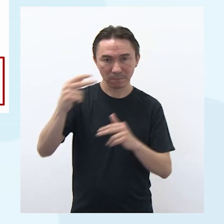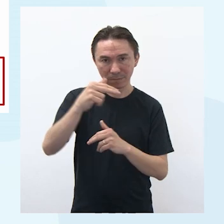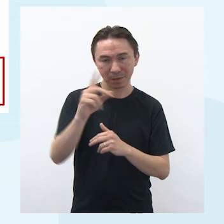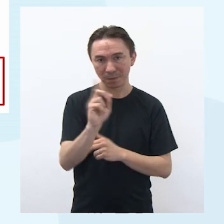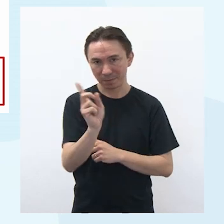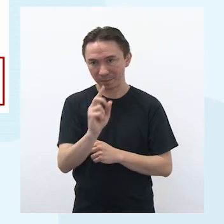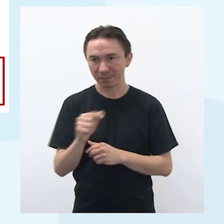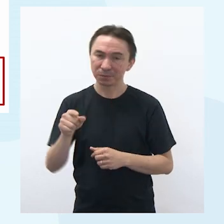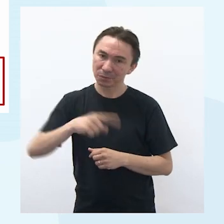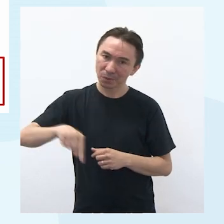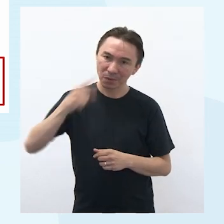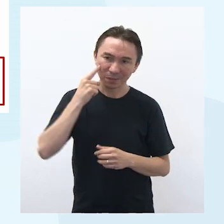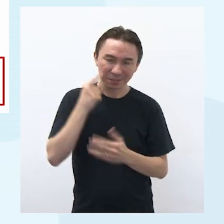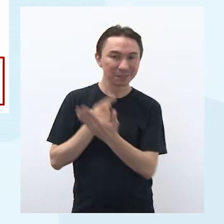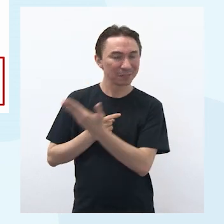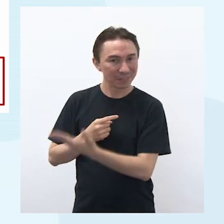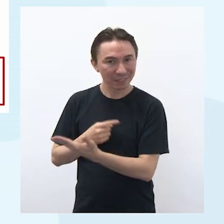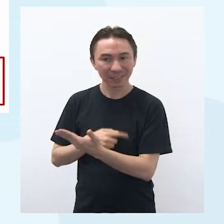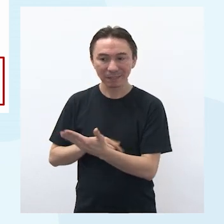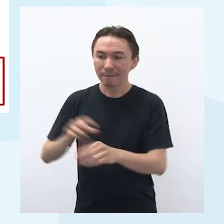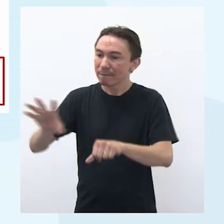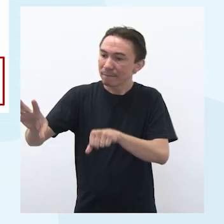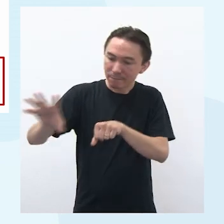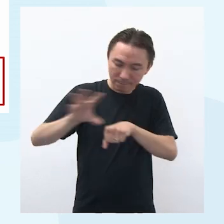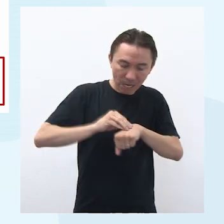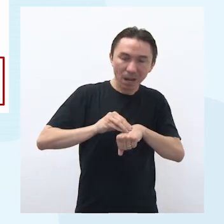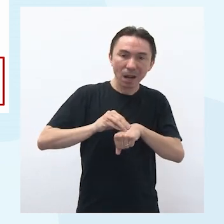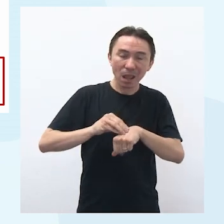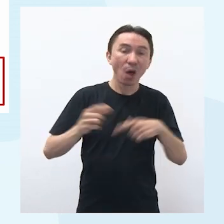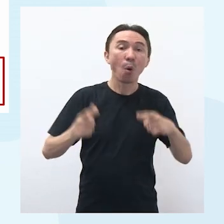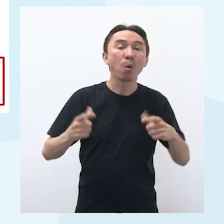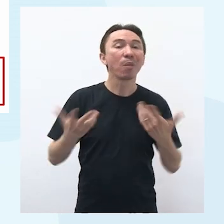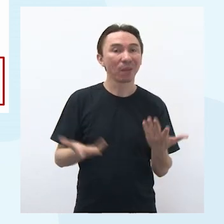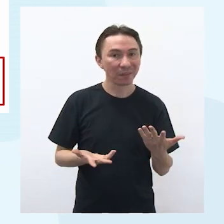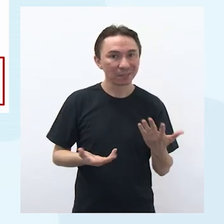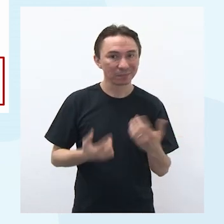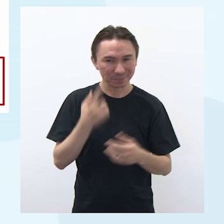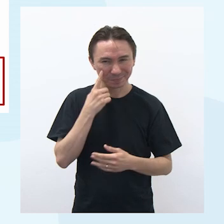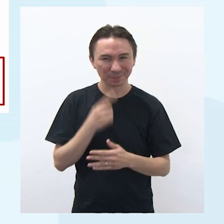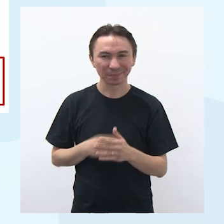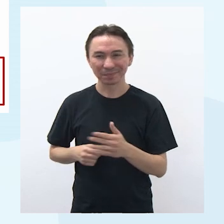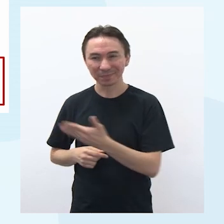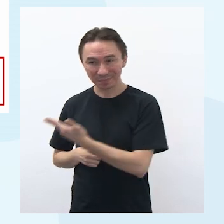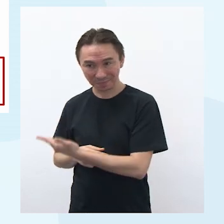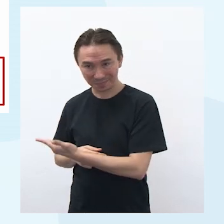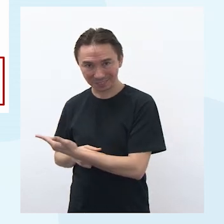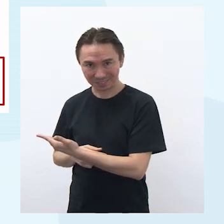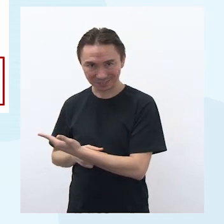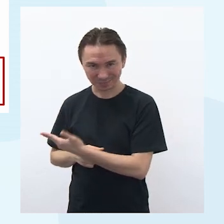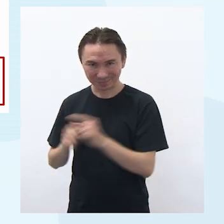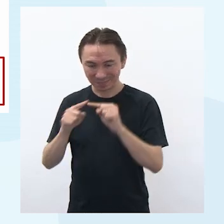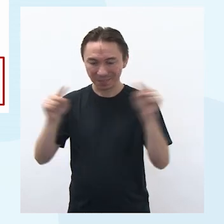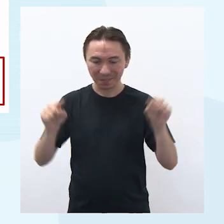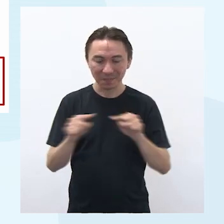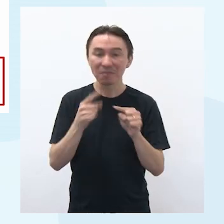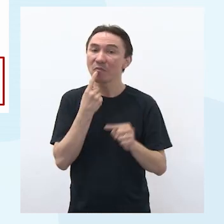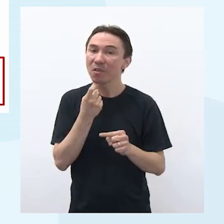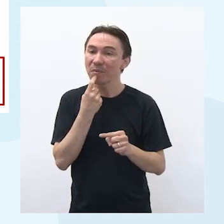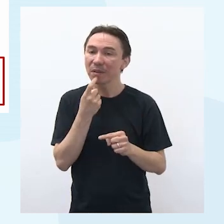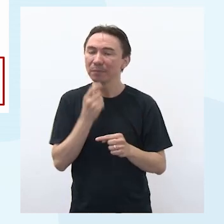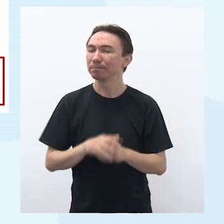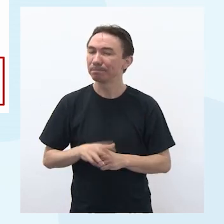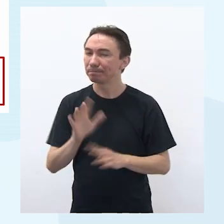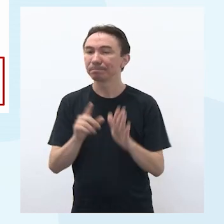gente retirou de fato desse material. E aí, nesse finalzinho, ele traz a seguinte questão: para você, qual a